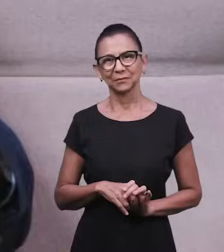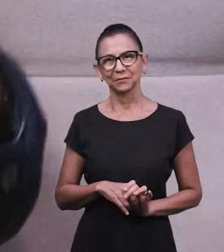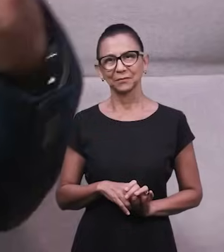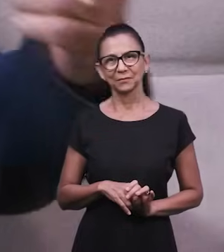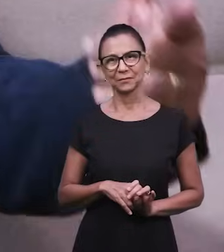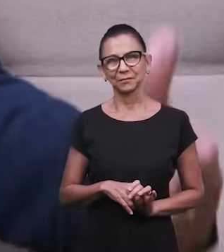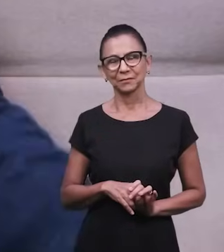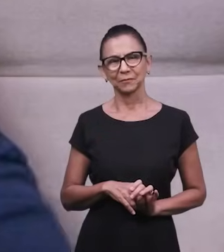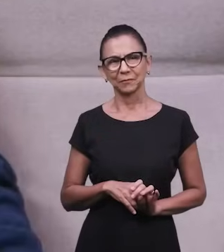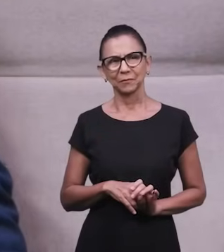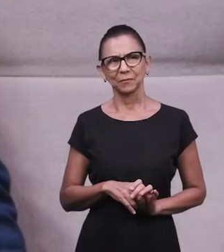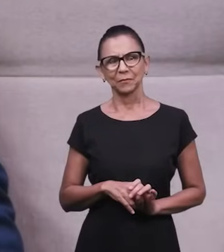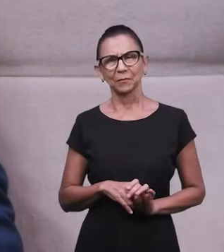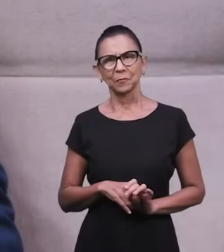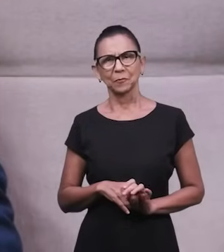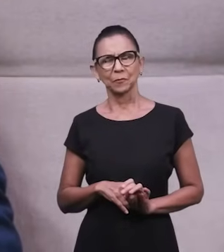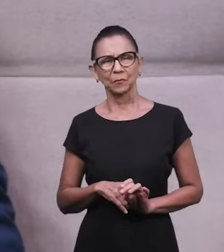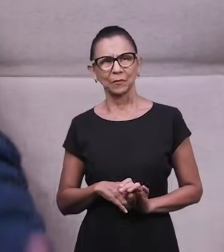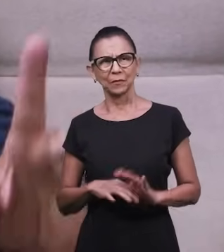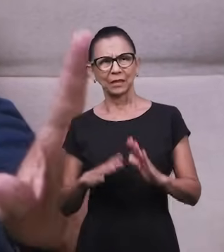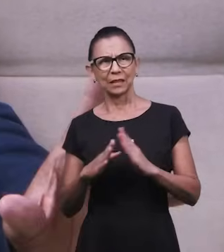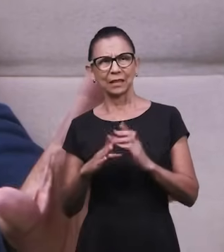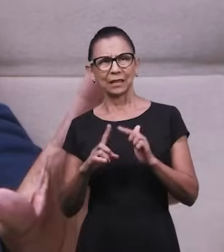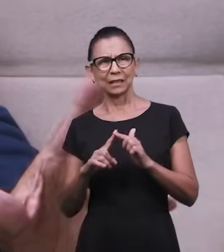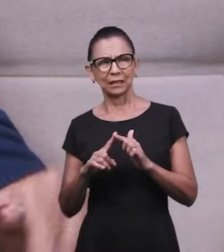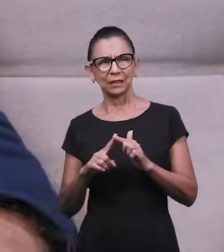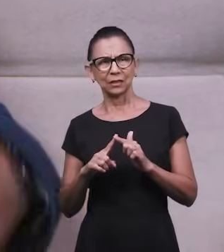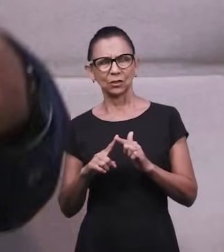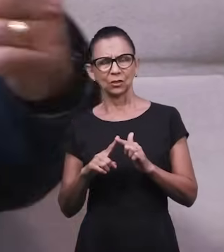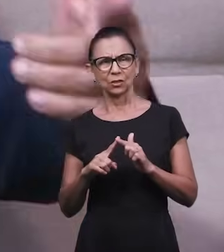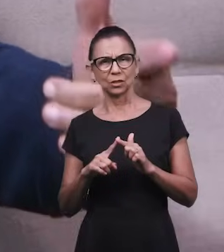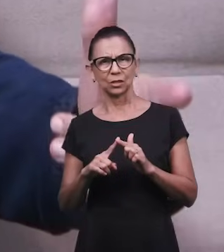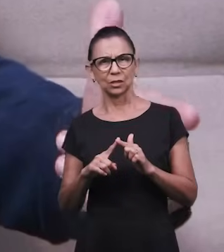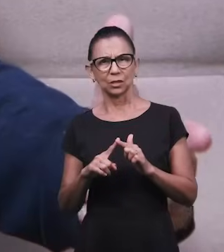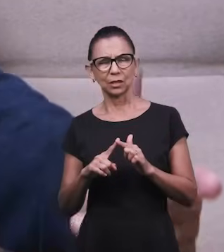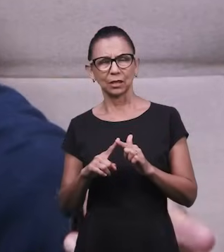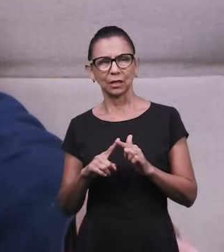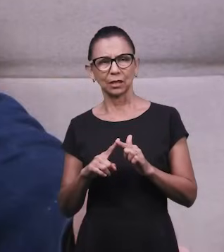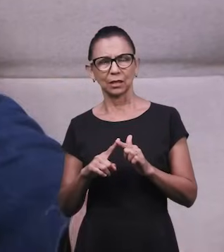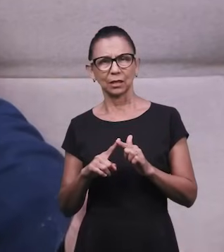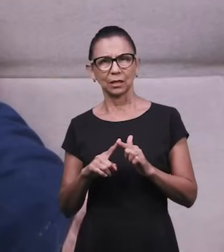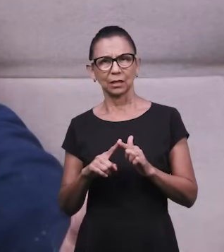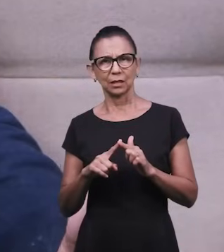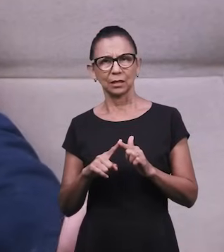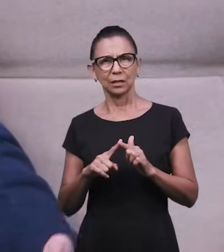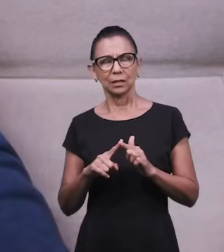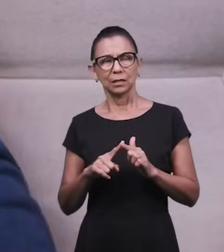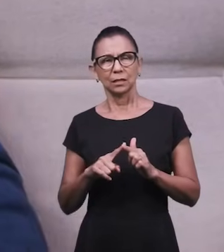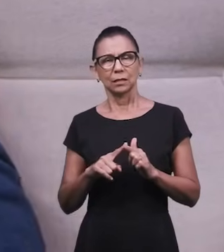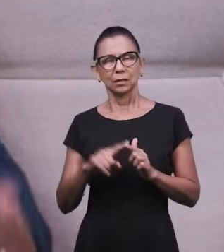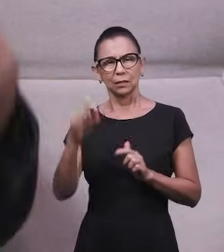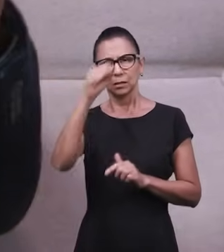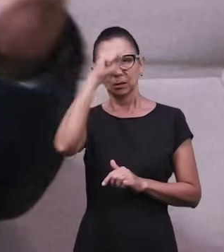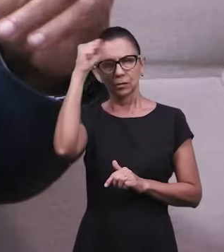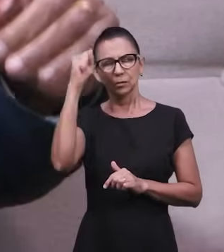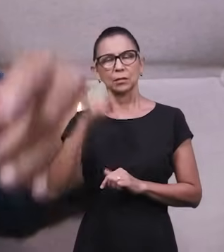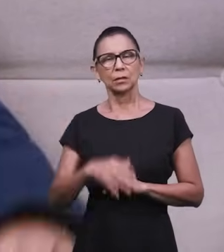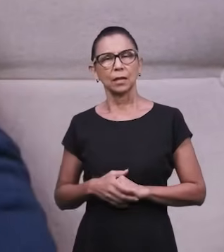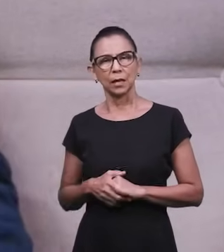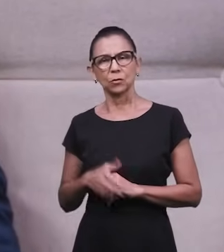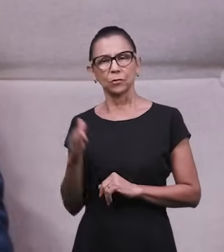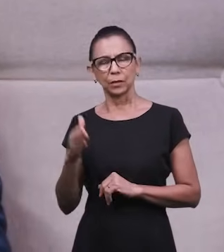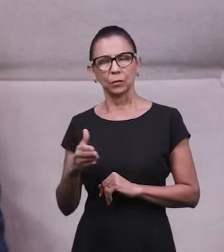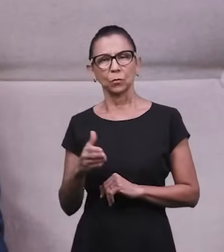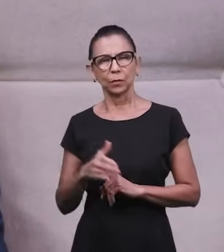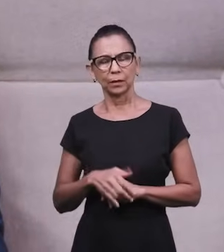recebeu centenas, não é força de expressão, centenas de visitantes que entraram pela primeira